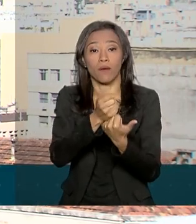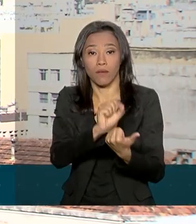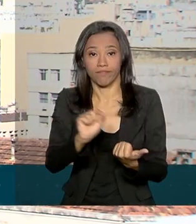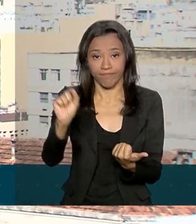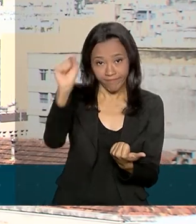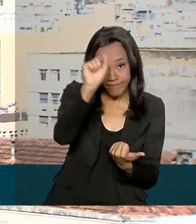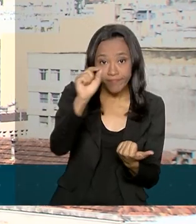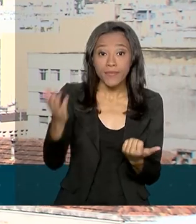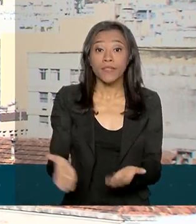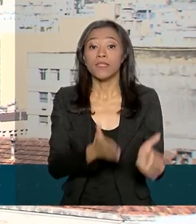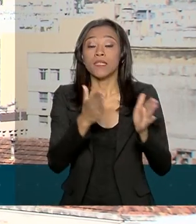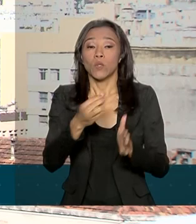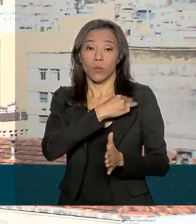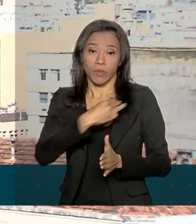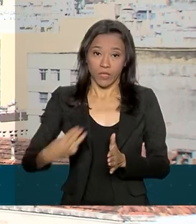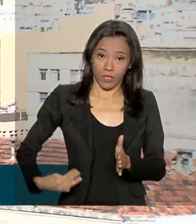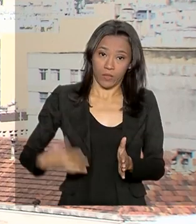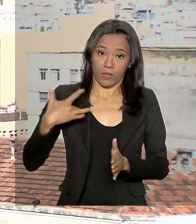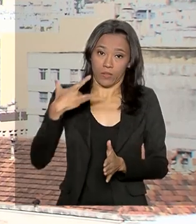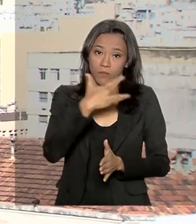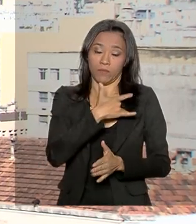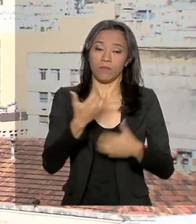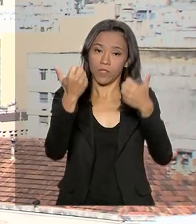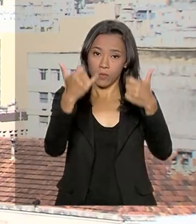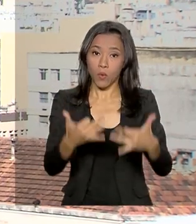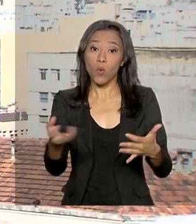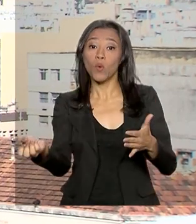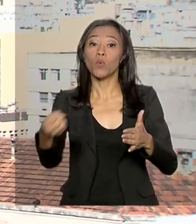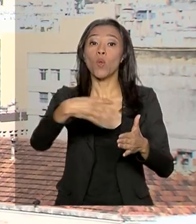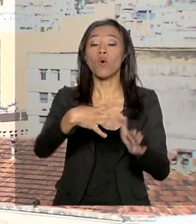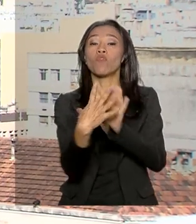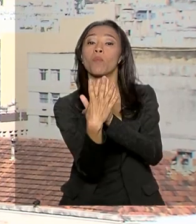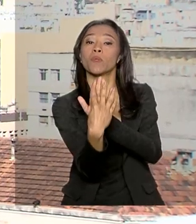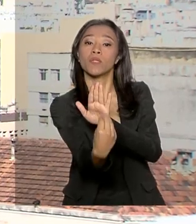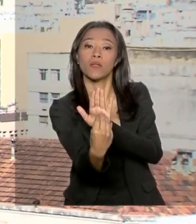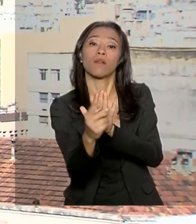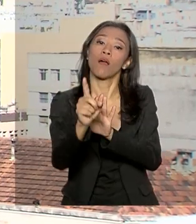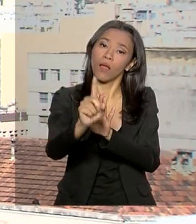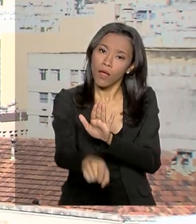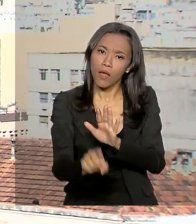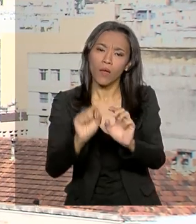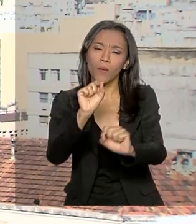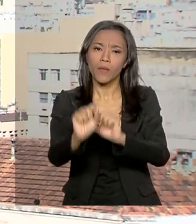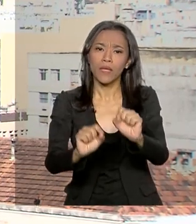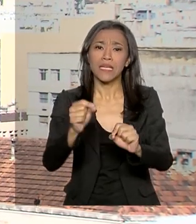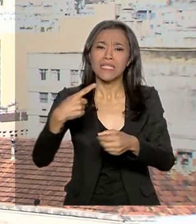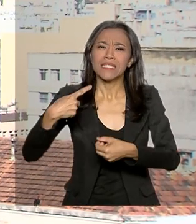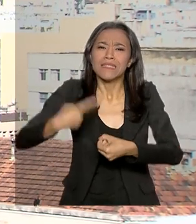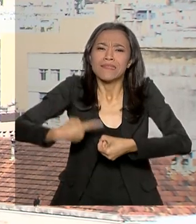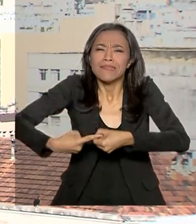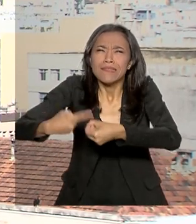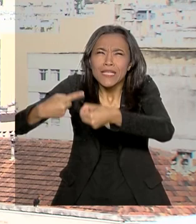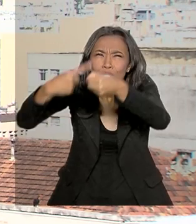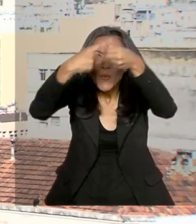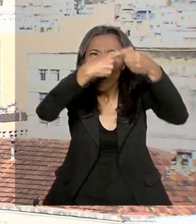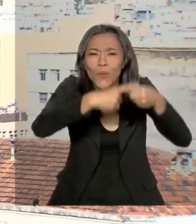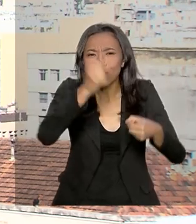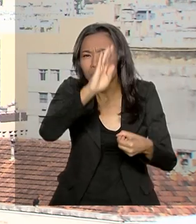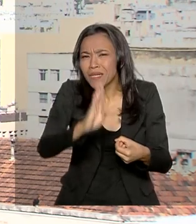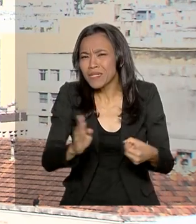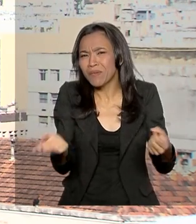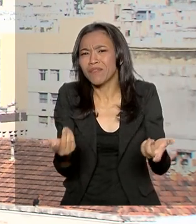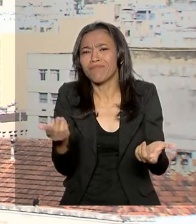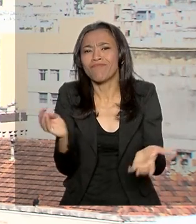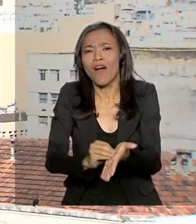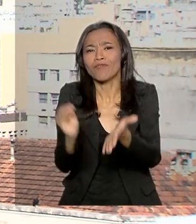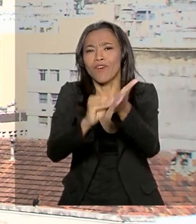Ministro da Saúde, Luiz Henrique Mandetta, a nova versão do programa estará voltada principalmente para as cidades do interior do país, onde o atendimento é mais